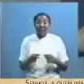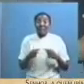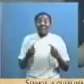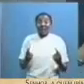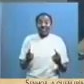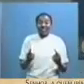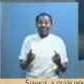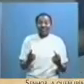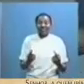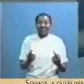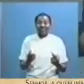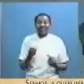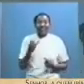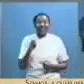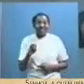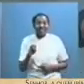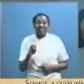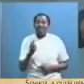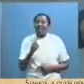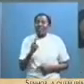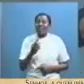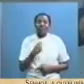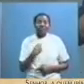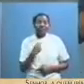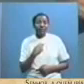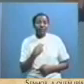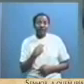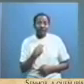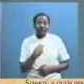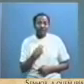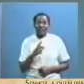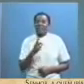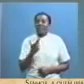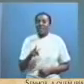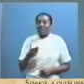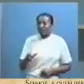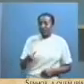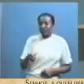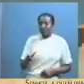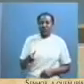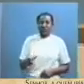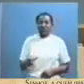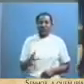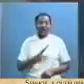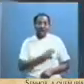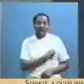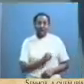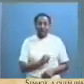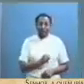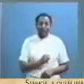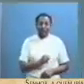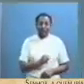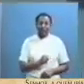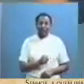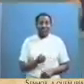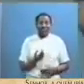bebi muito tempo, como padre ainda. O único jeito que faz você deixar todos esses